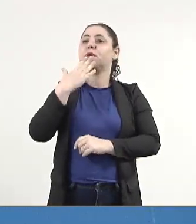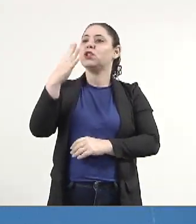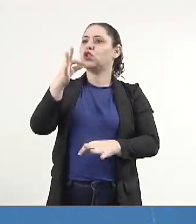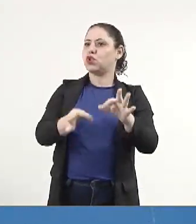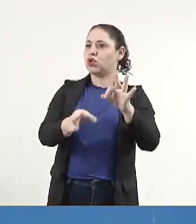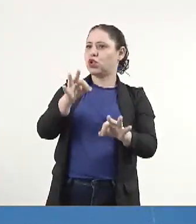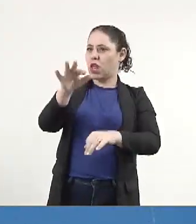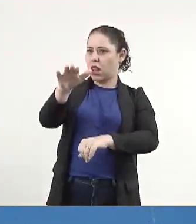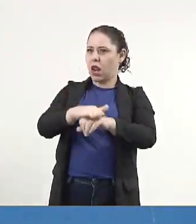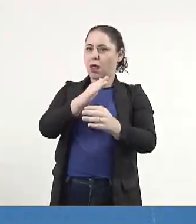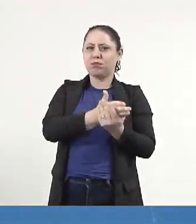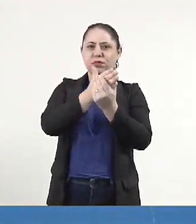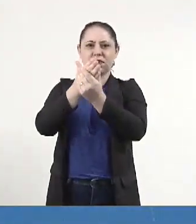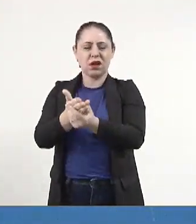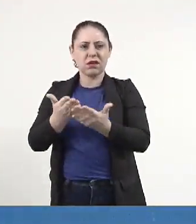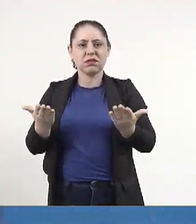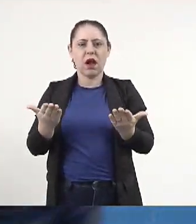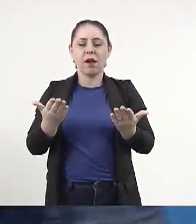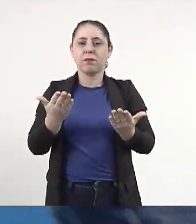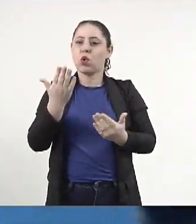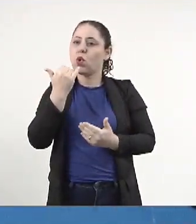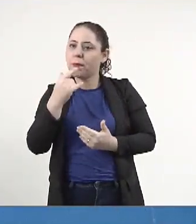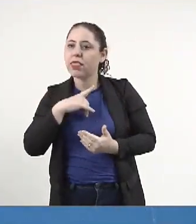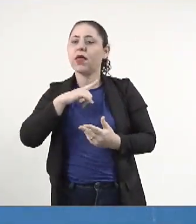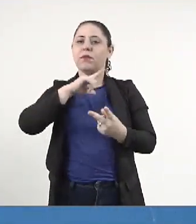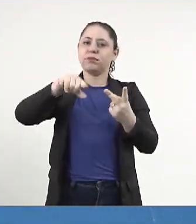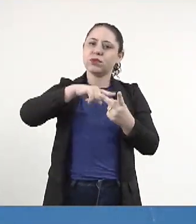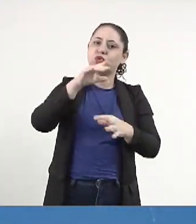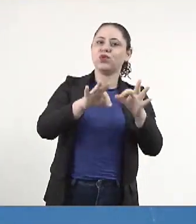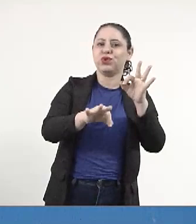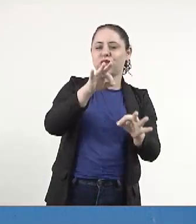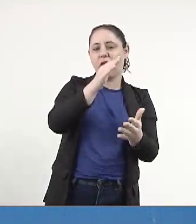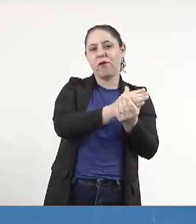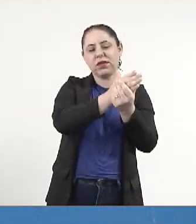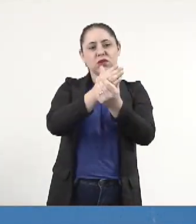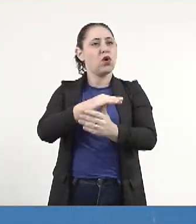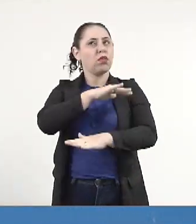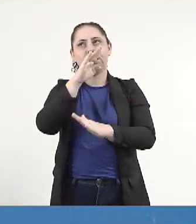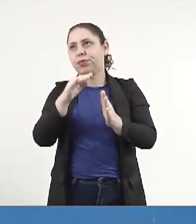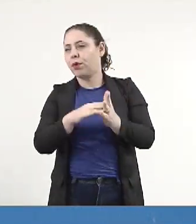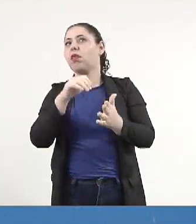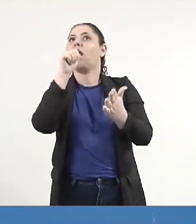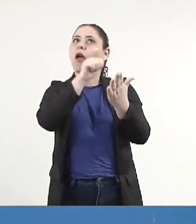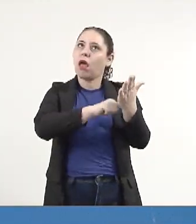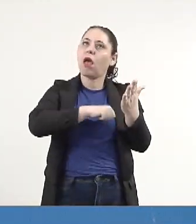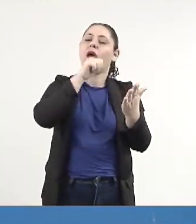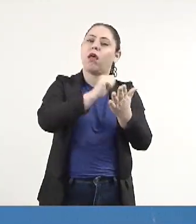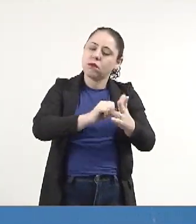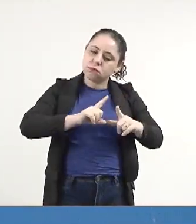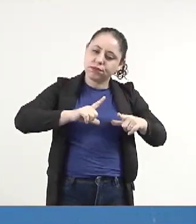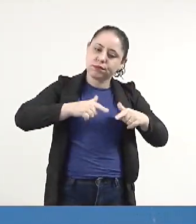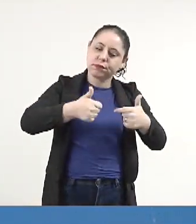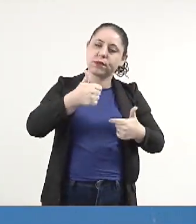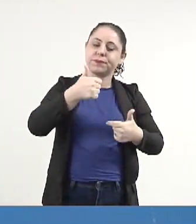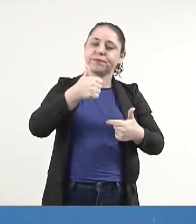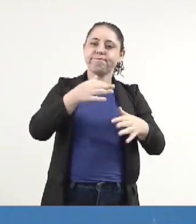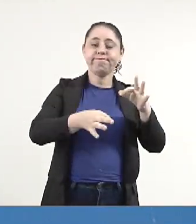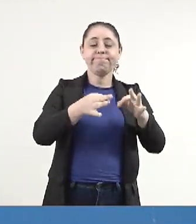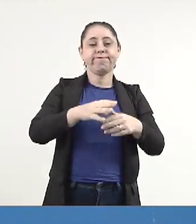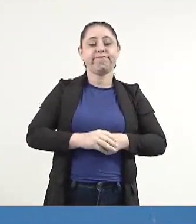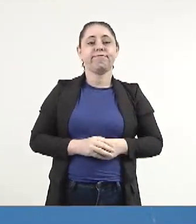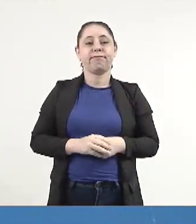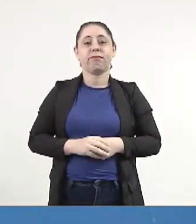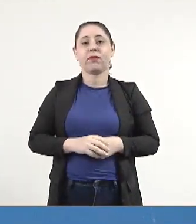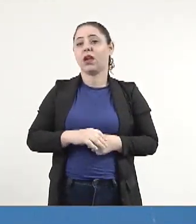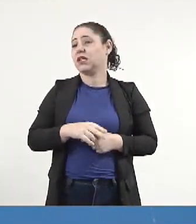na justiça. Para ter direito à dieta, tem que recorrer à justiça. Quer dizer, tudo é na base da luta. Sempre